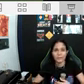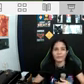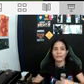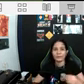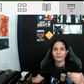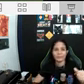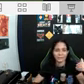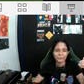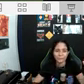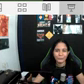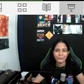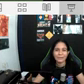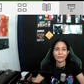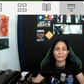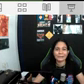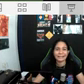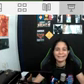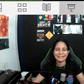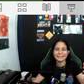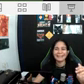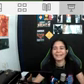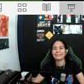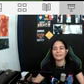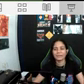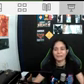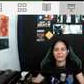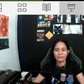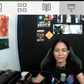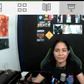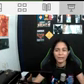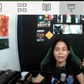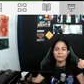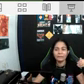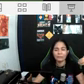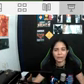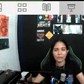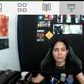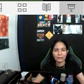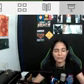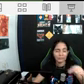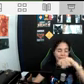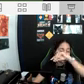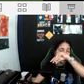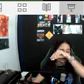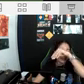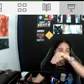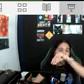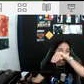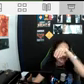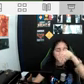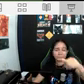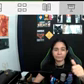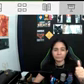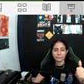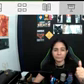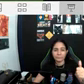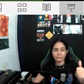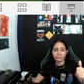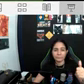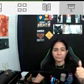cedo. Tem gente que, como o povo diz, acorda com as galinhas, né? 4, 5 horas da manhã, vão estar acordando. Então, quem